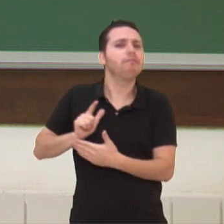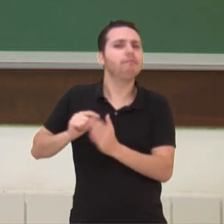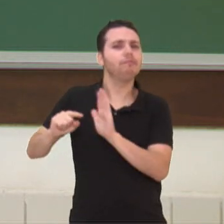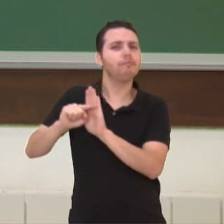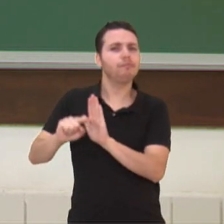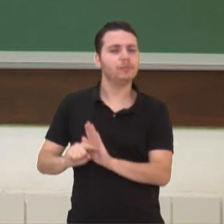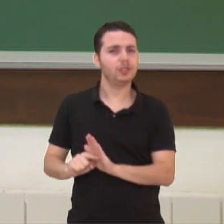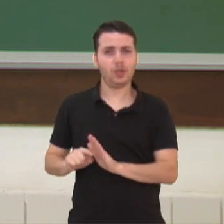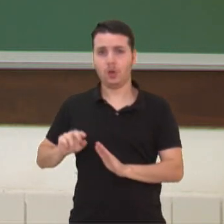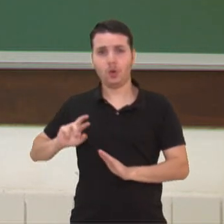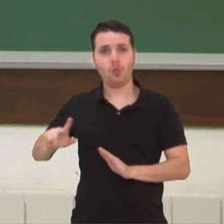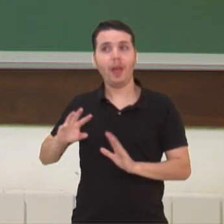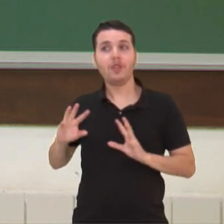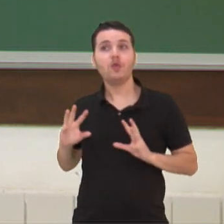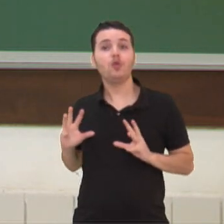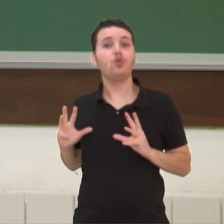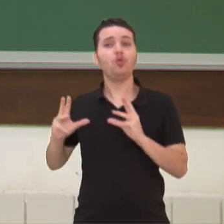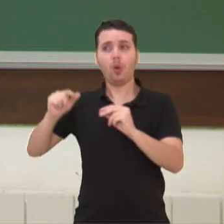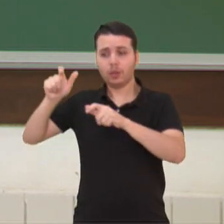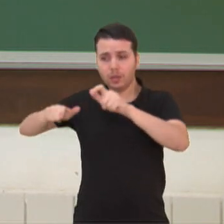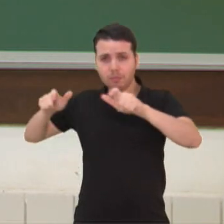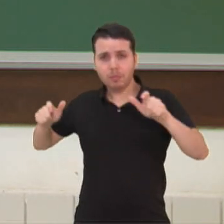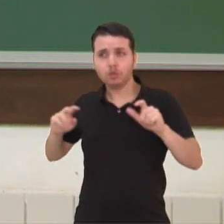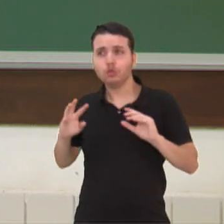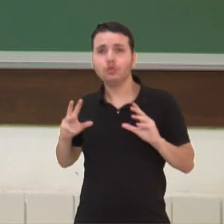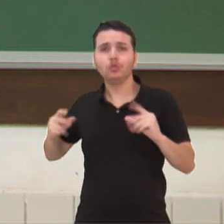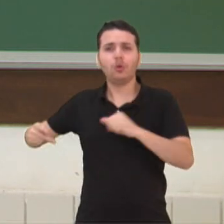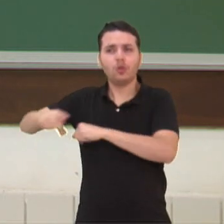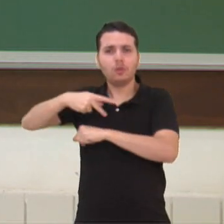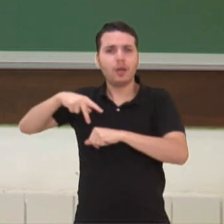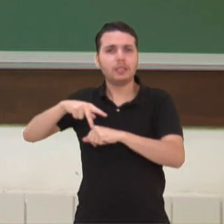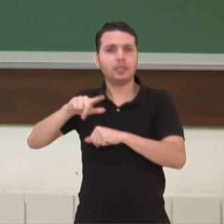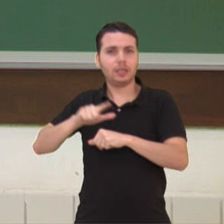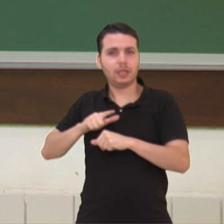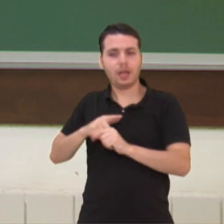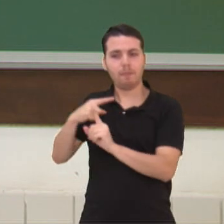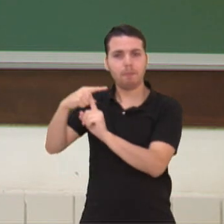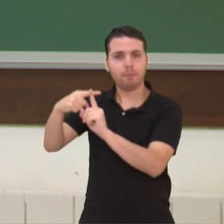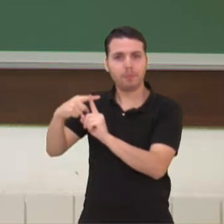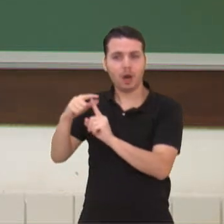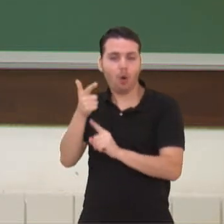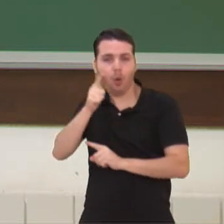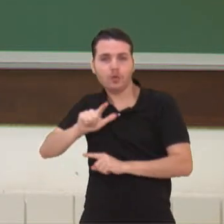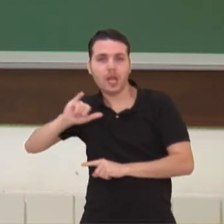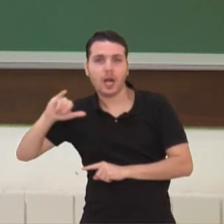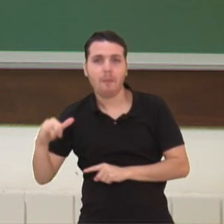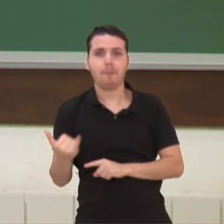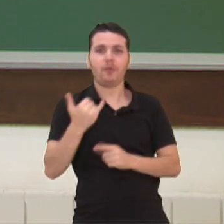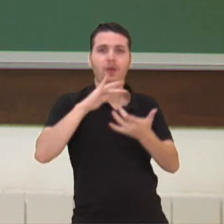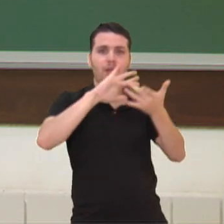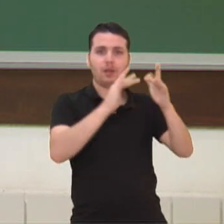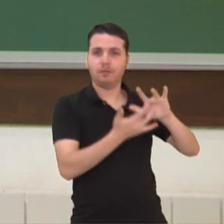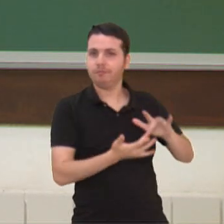todos são beneficiados por essa expansão. Então, nem todos têm acesso a todas as mercadorias,